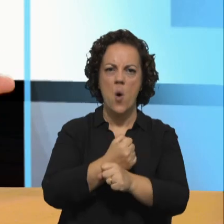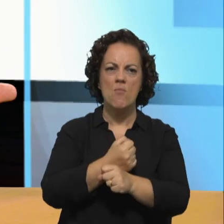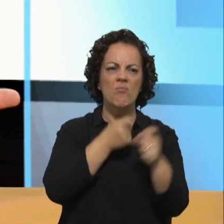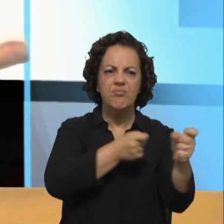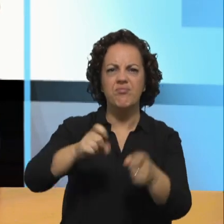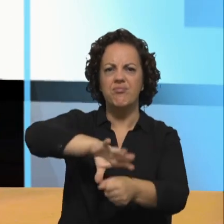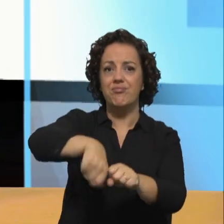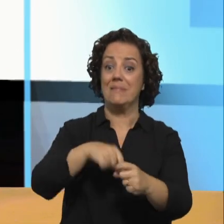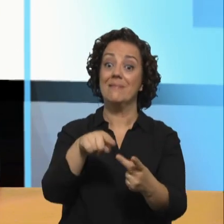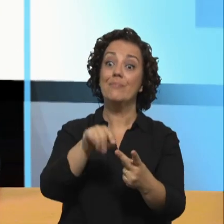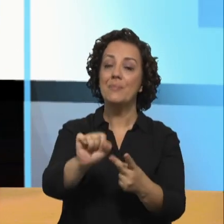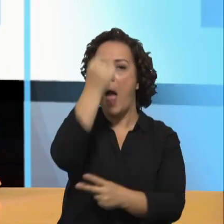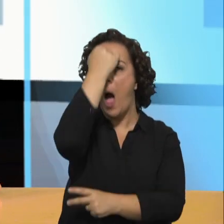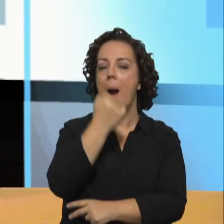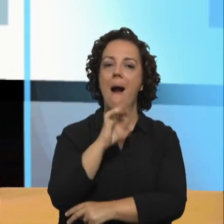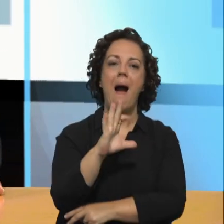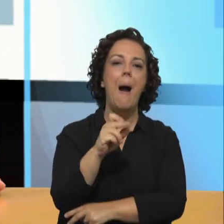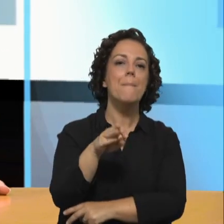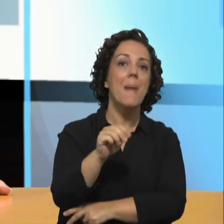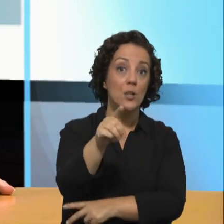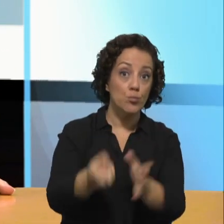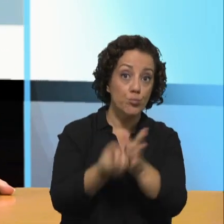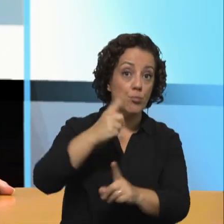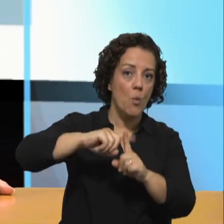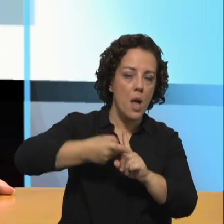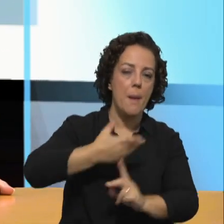é o Hamas, criado em 1987.